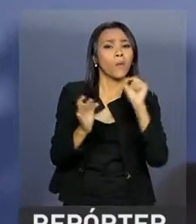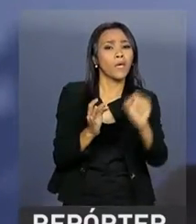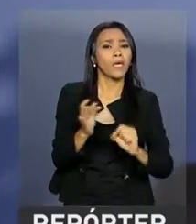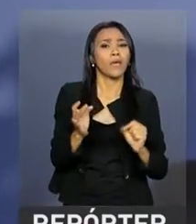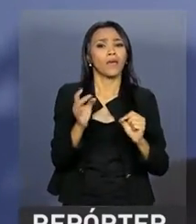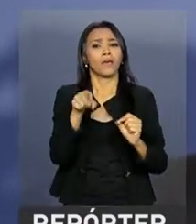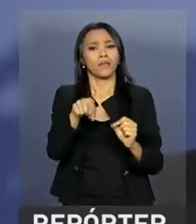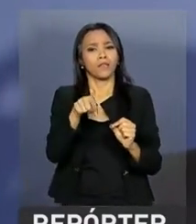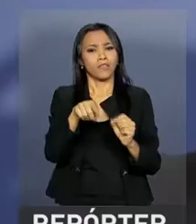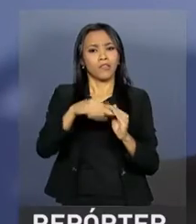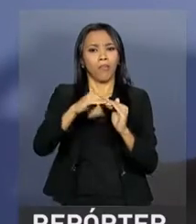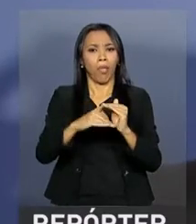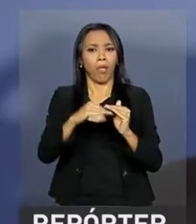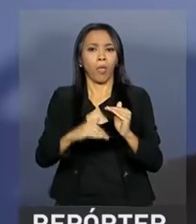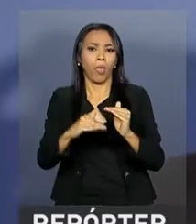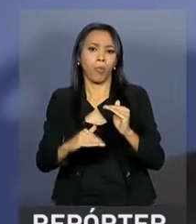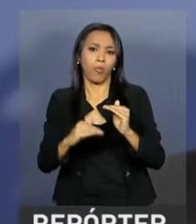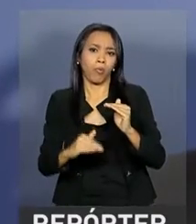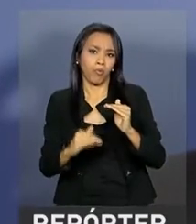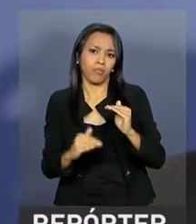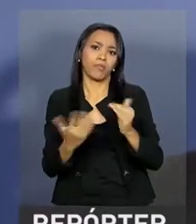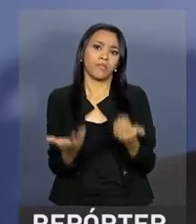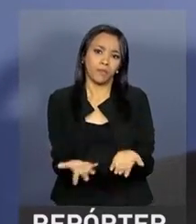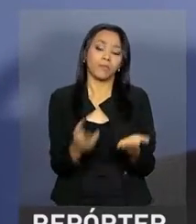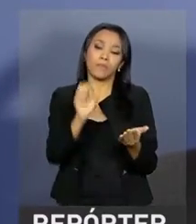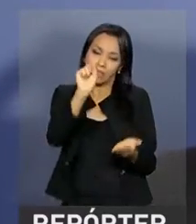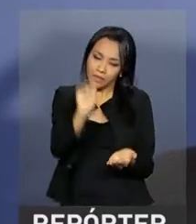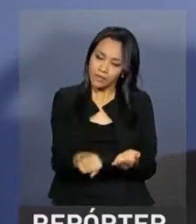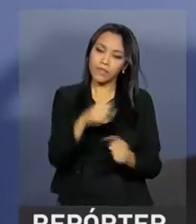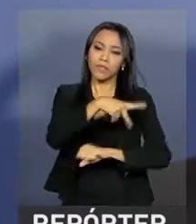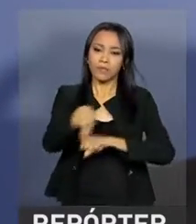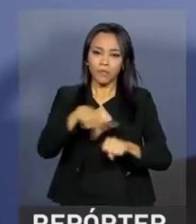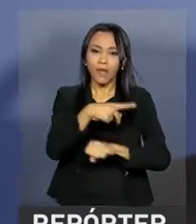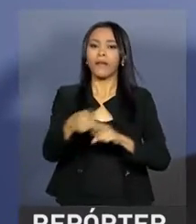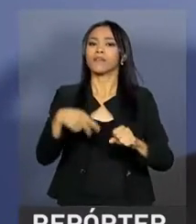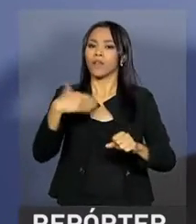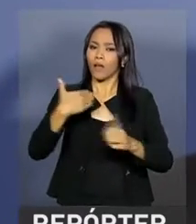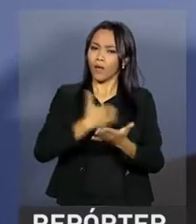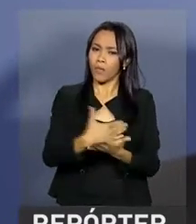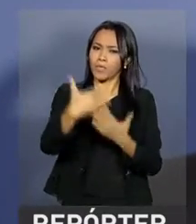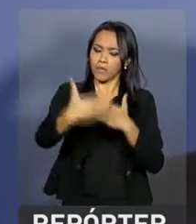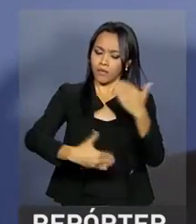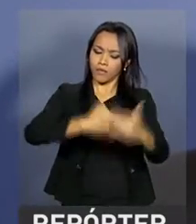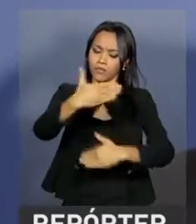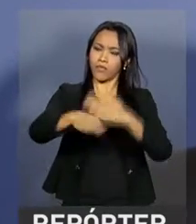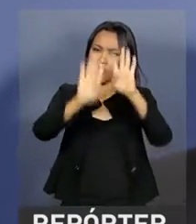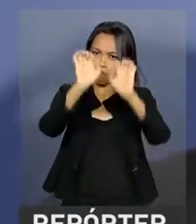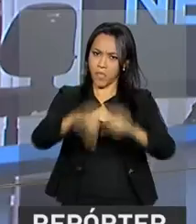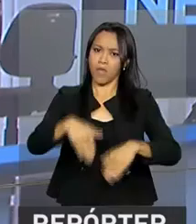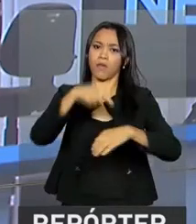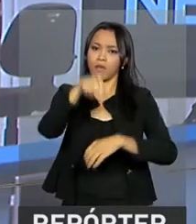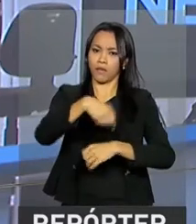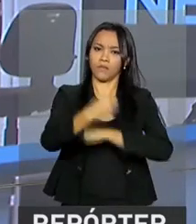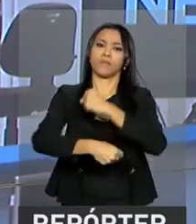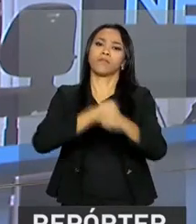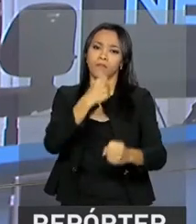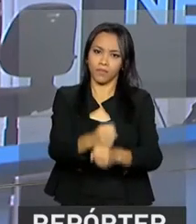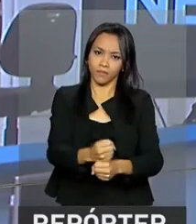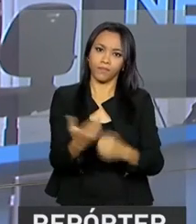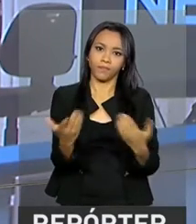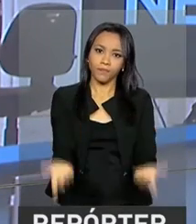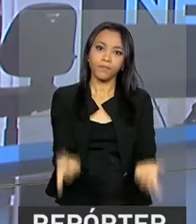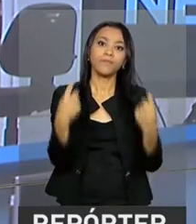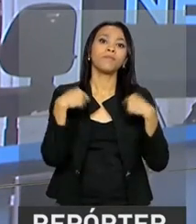de uma base baixa em todo o país quem já está na trajetória de crescimento e vai receber a